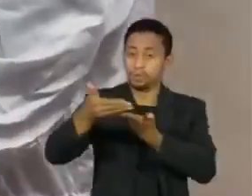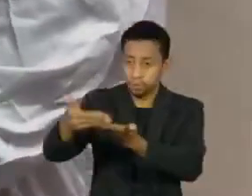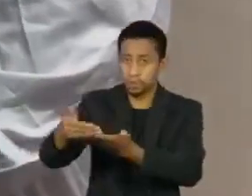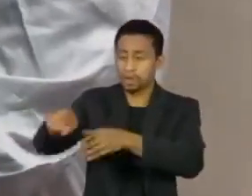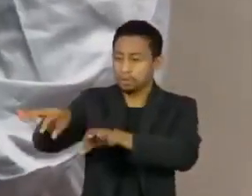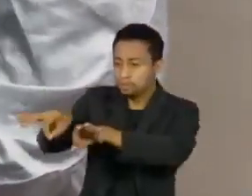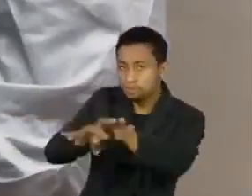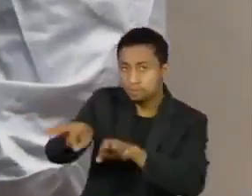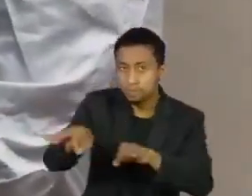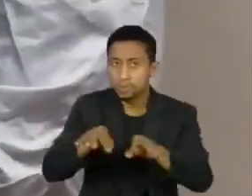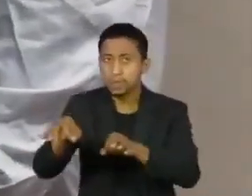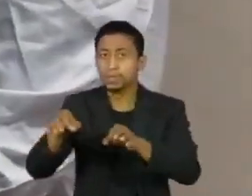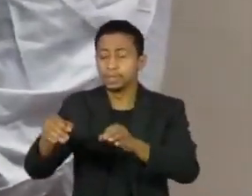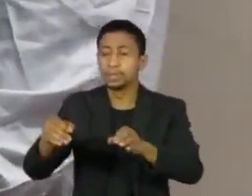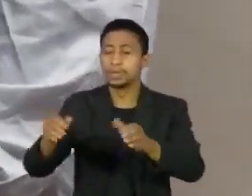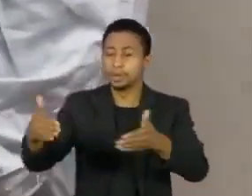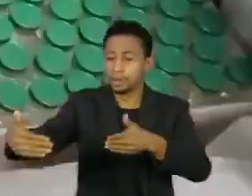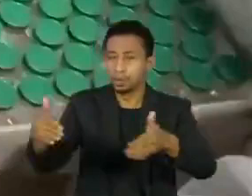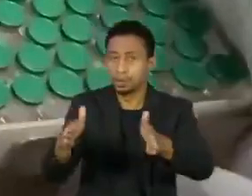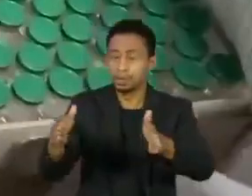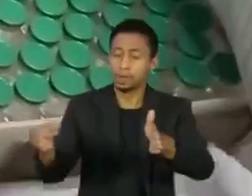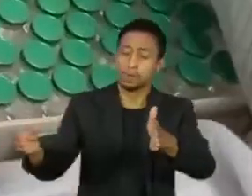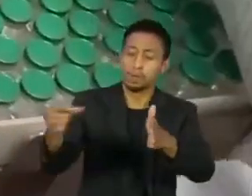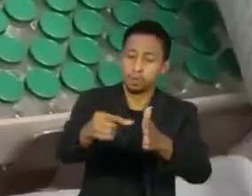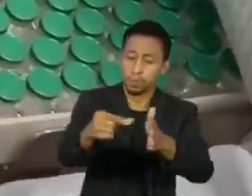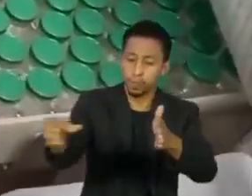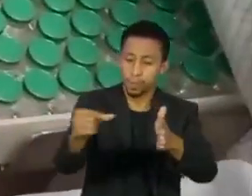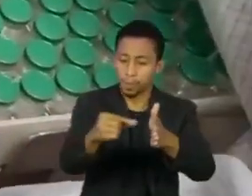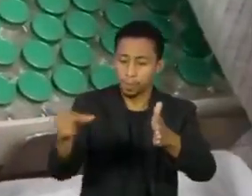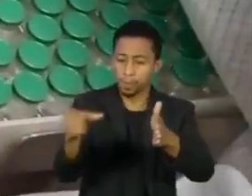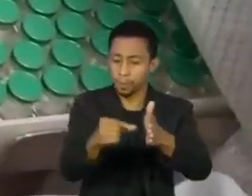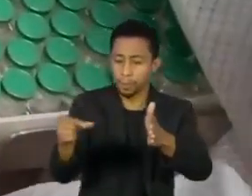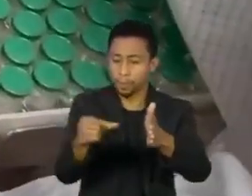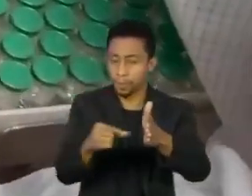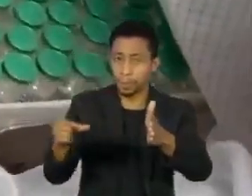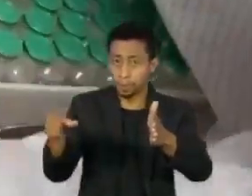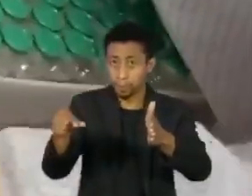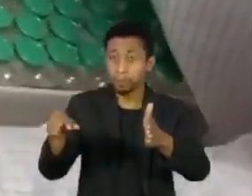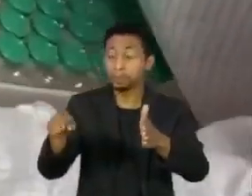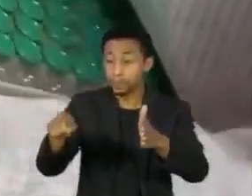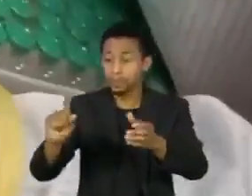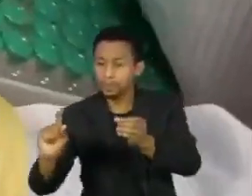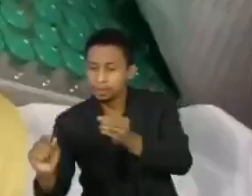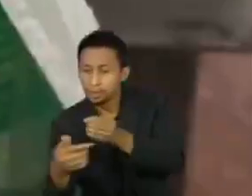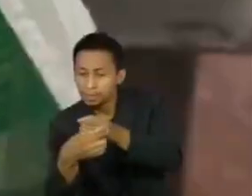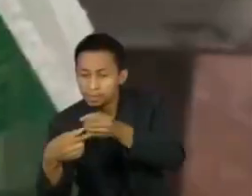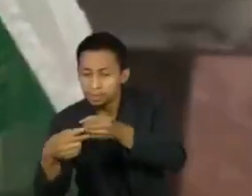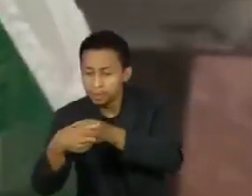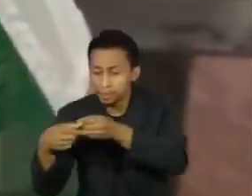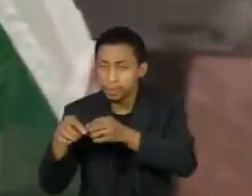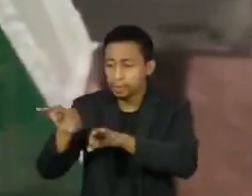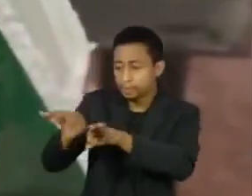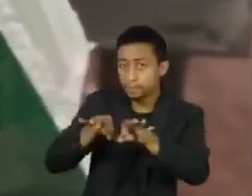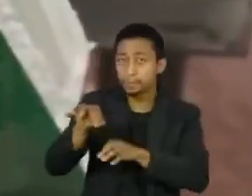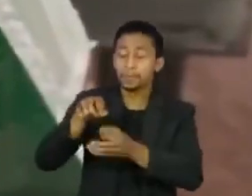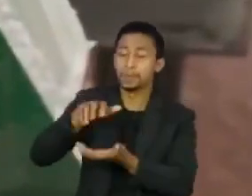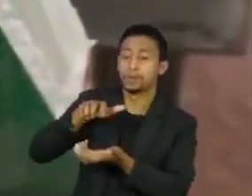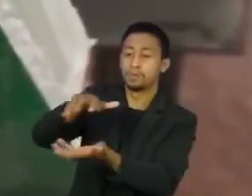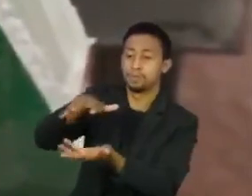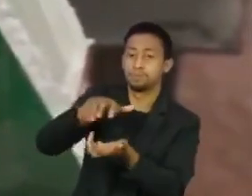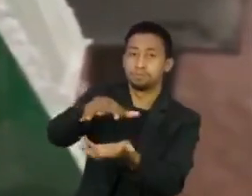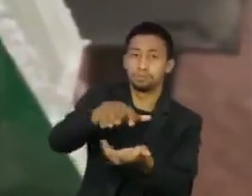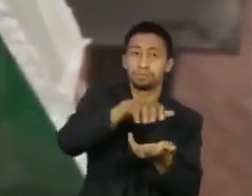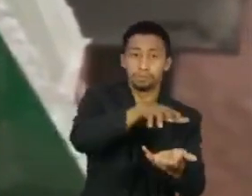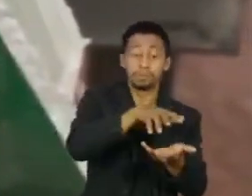pelo Instituto Nacional de Controle de Qualidade em saúde a previsão é que o imunizante de Oxford começa a ser distribuído pela Secretaria